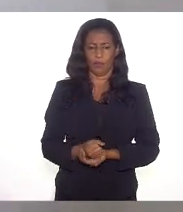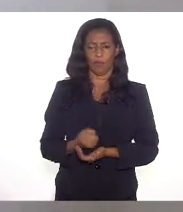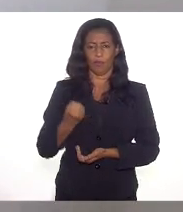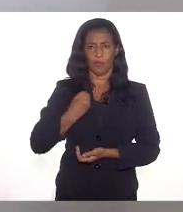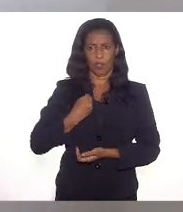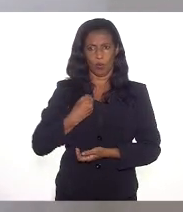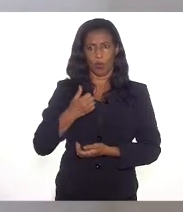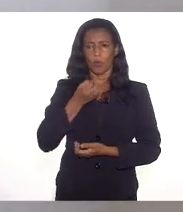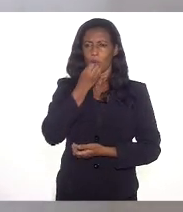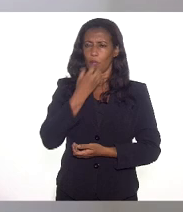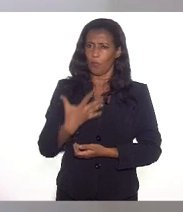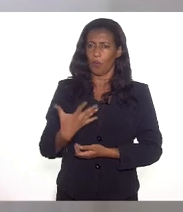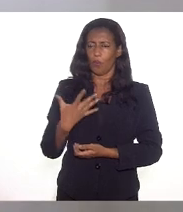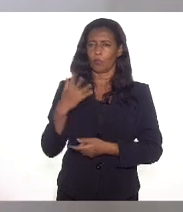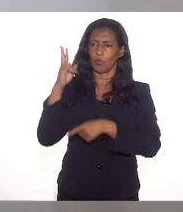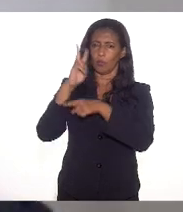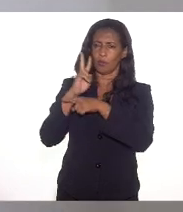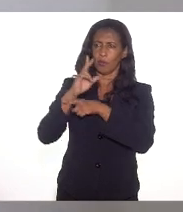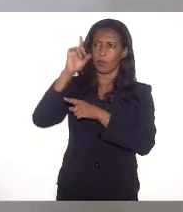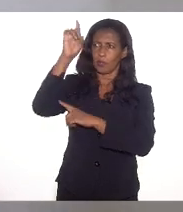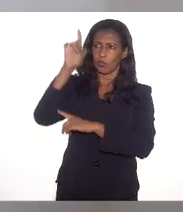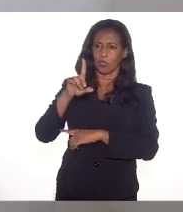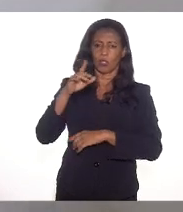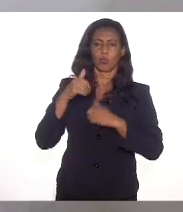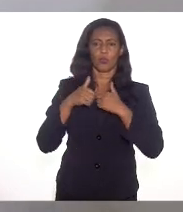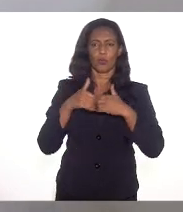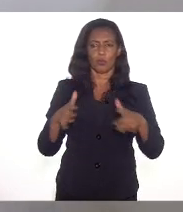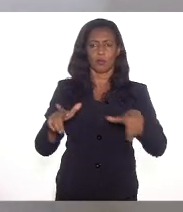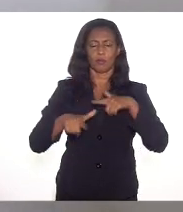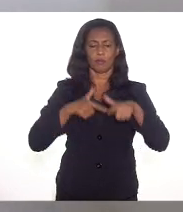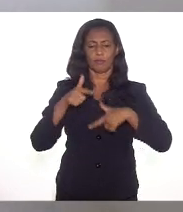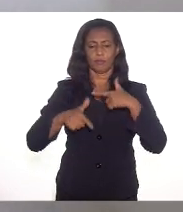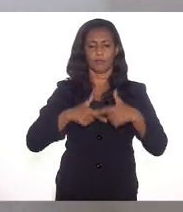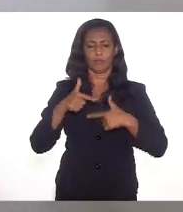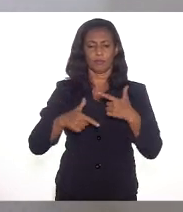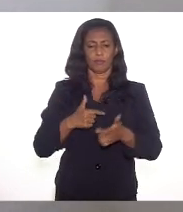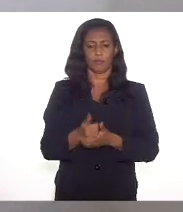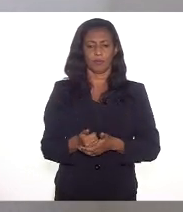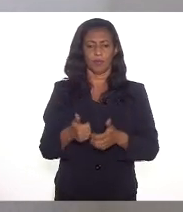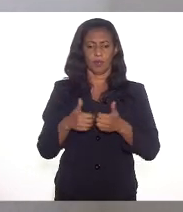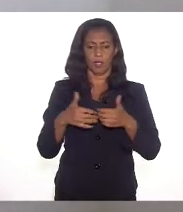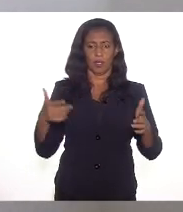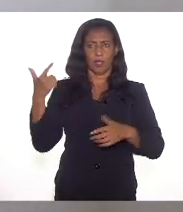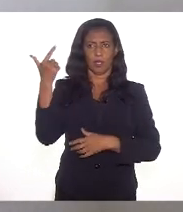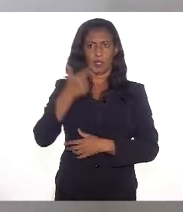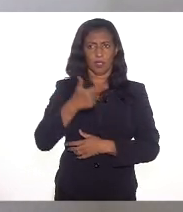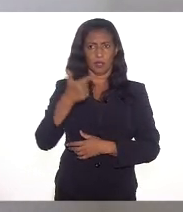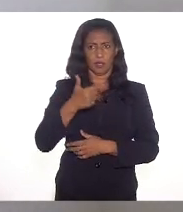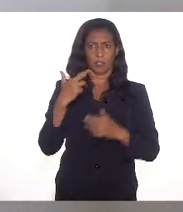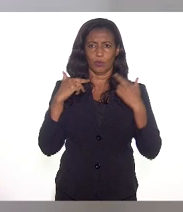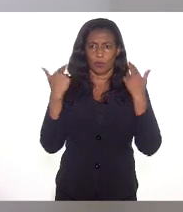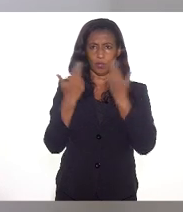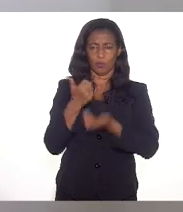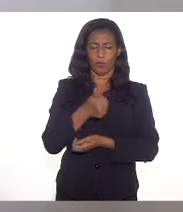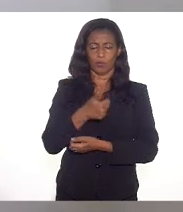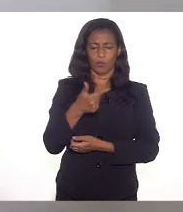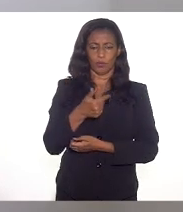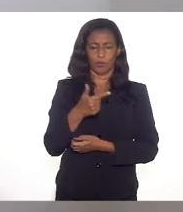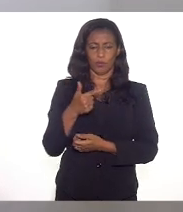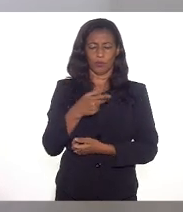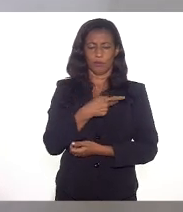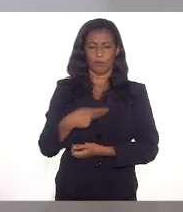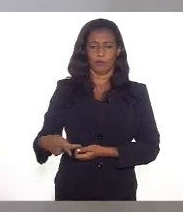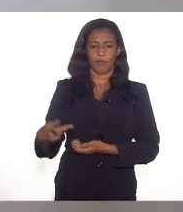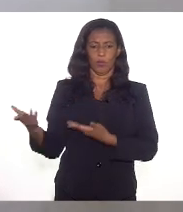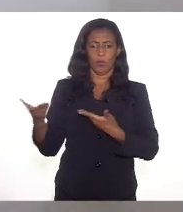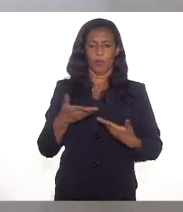Havendo número legal sobre a proteção de Deus, iniciamos os nossos trabalhos. Está aberta a segunda sessão extraordinária do dia 12. A presidência convida